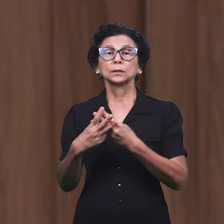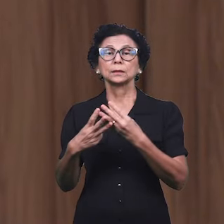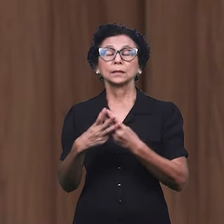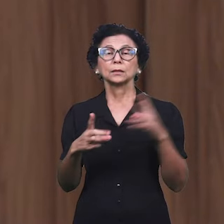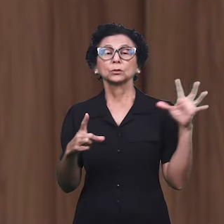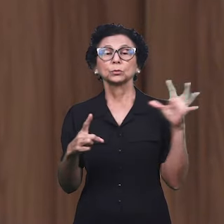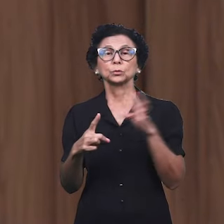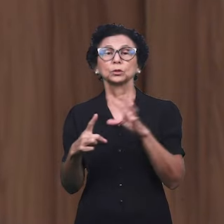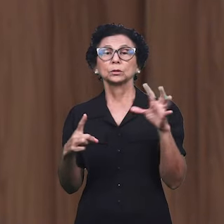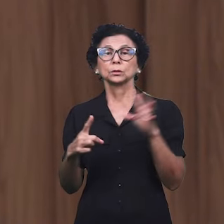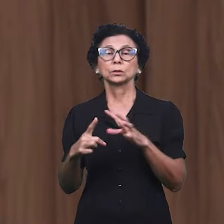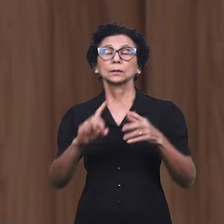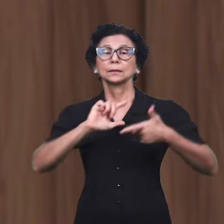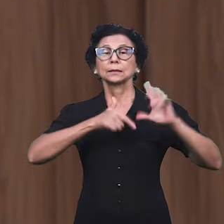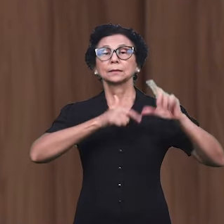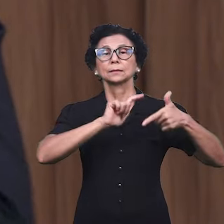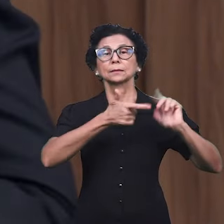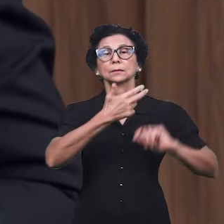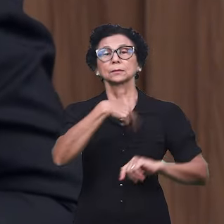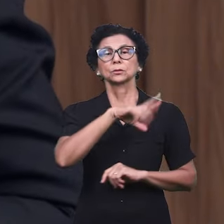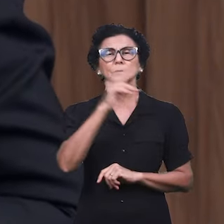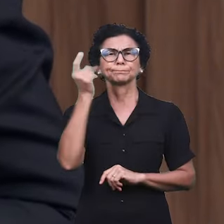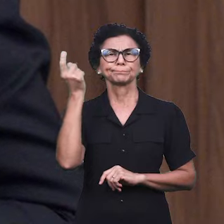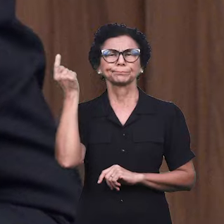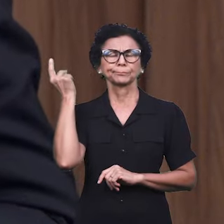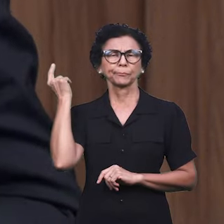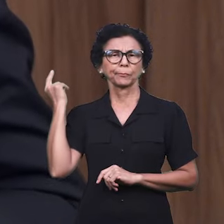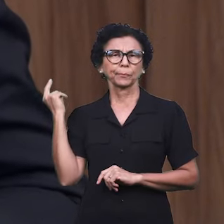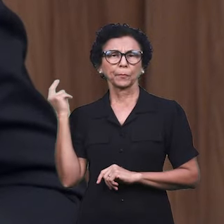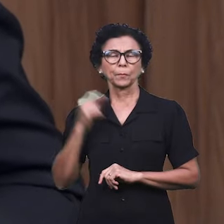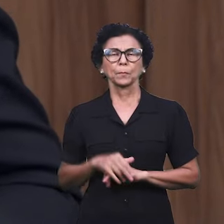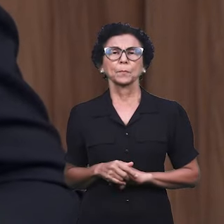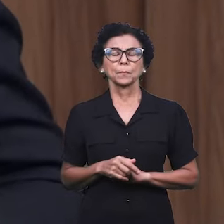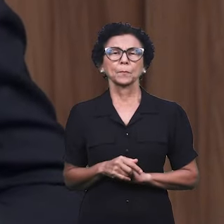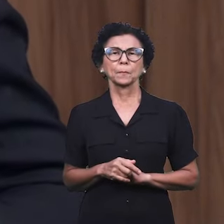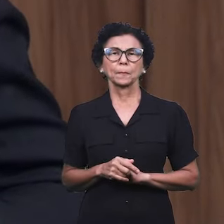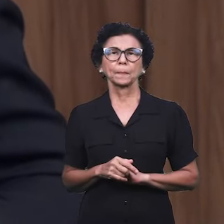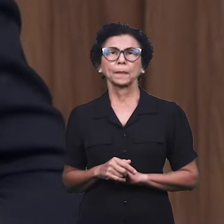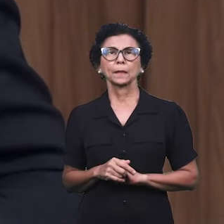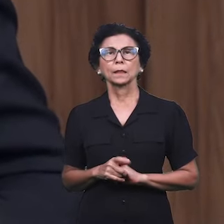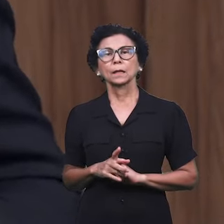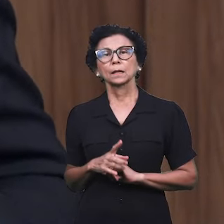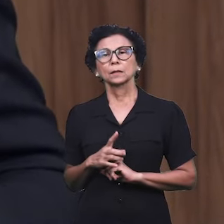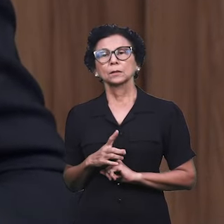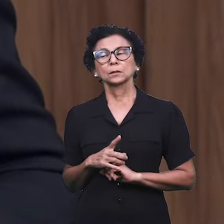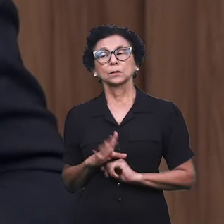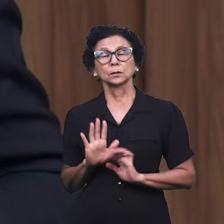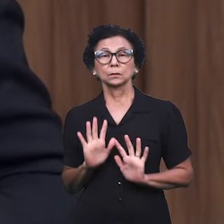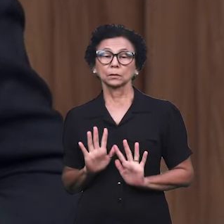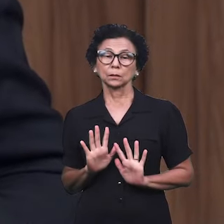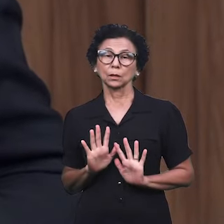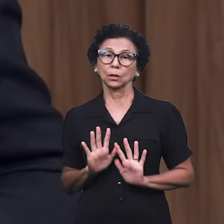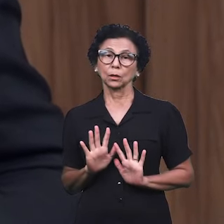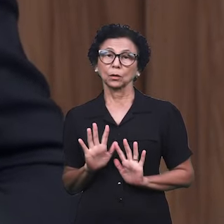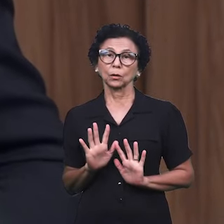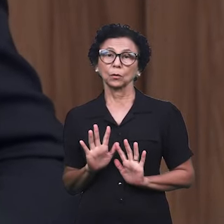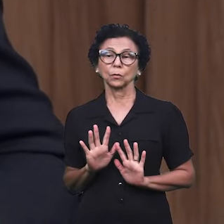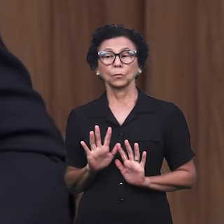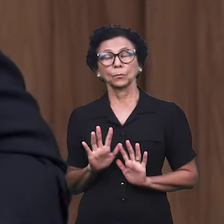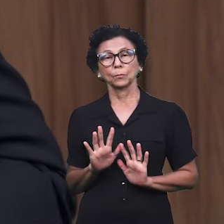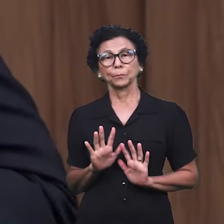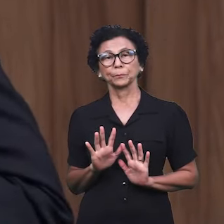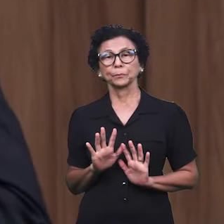tradição religiosa da época. Nós precisamos cuidar com a influência